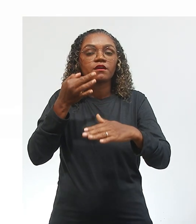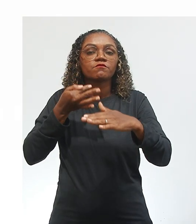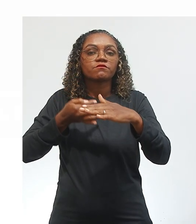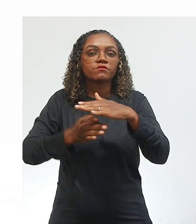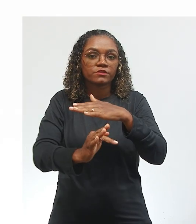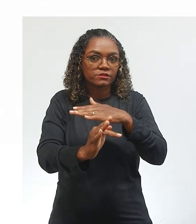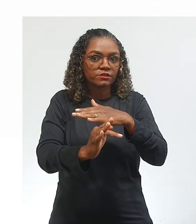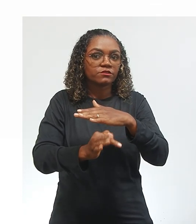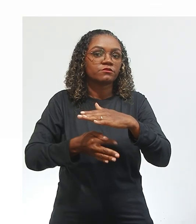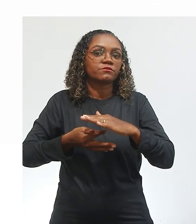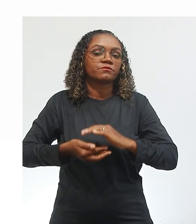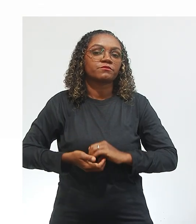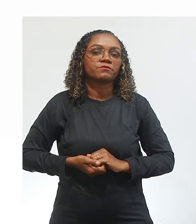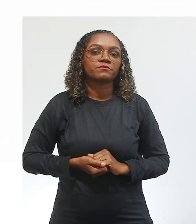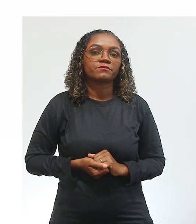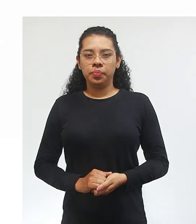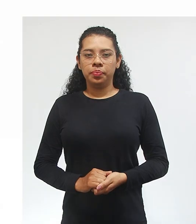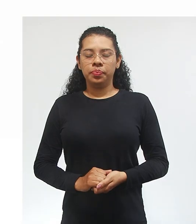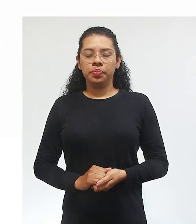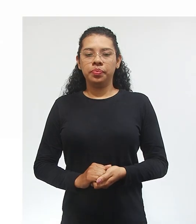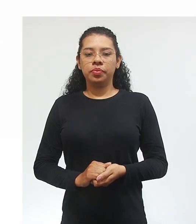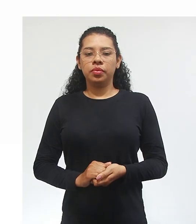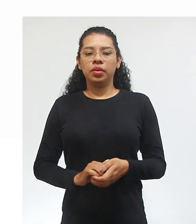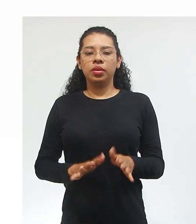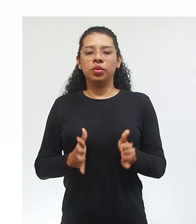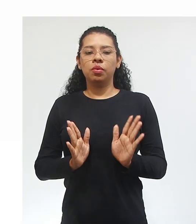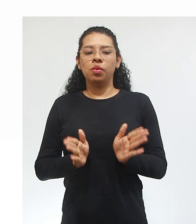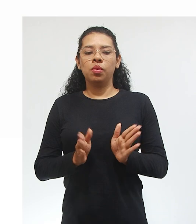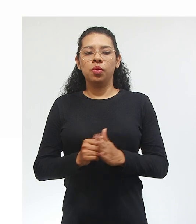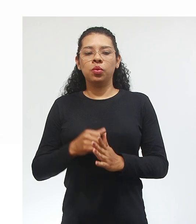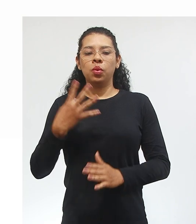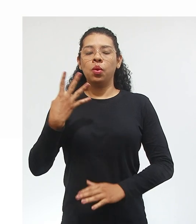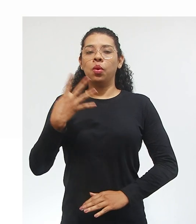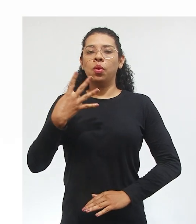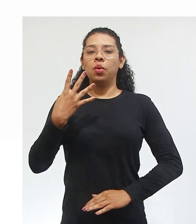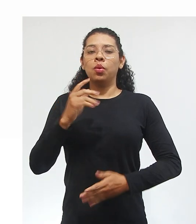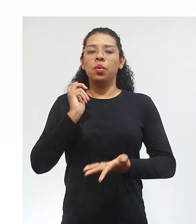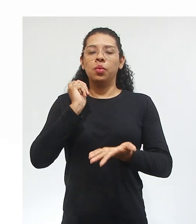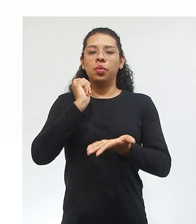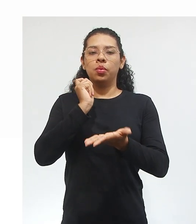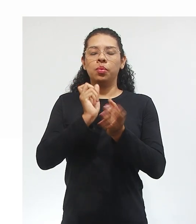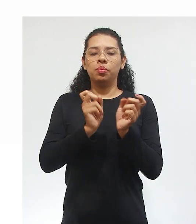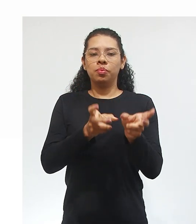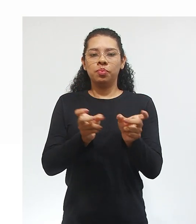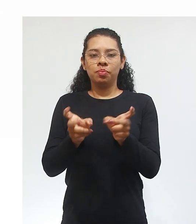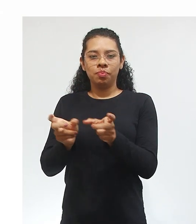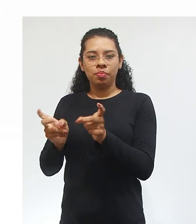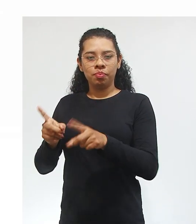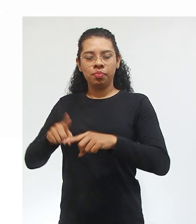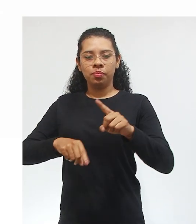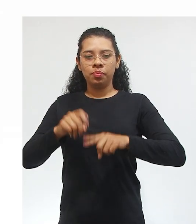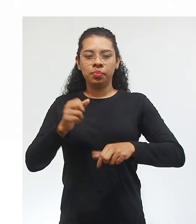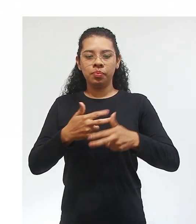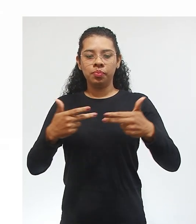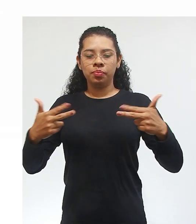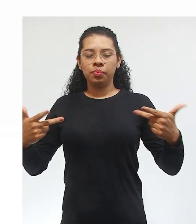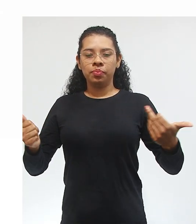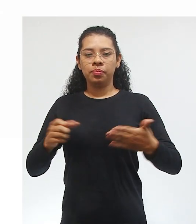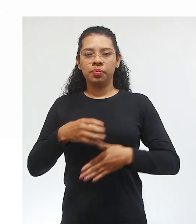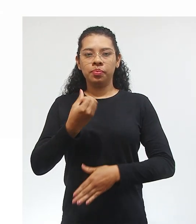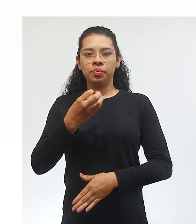seria fornecedor. O 4 agora, venda de mercadorias por 6